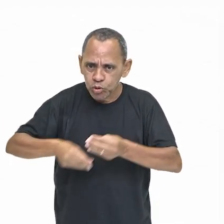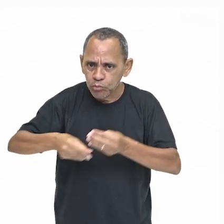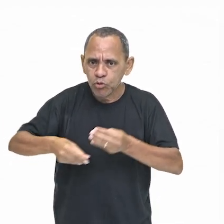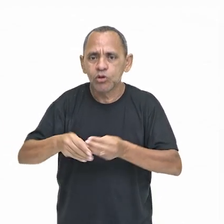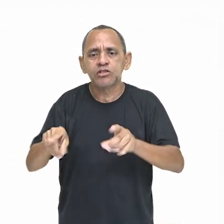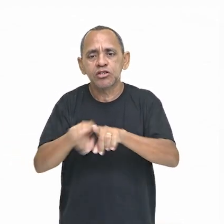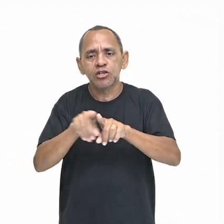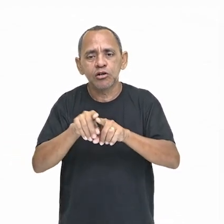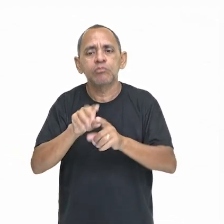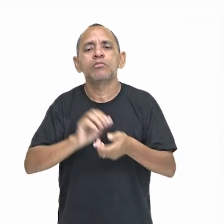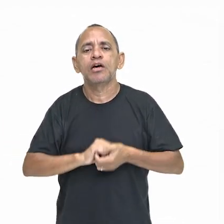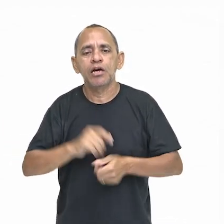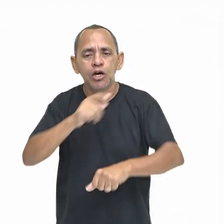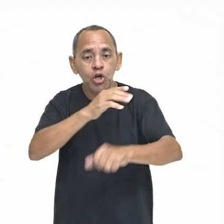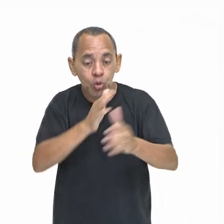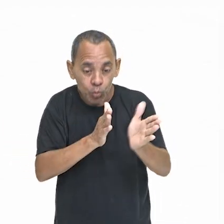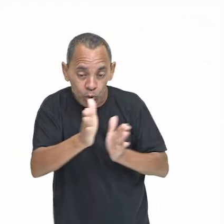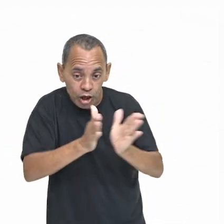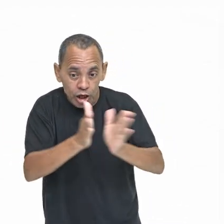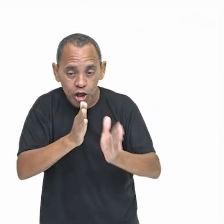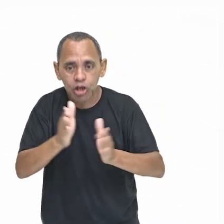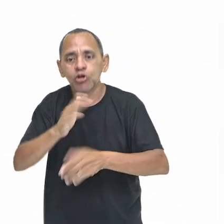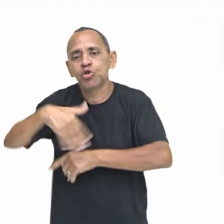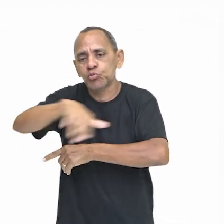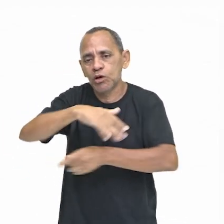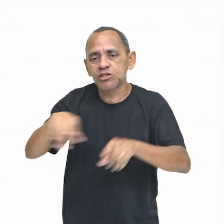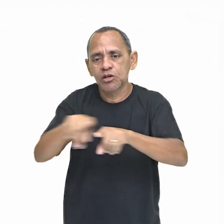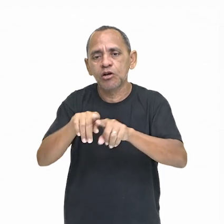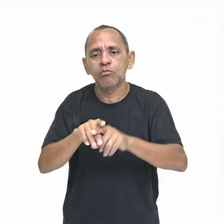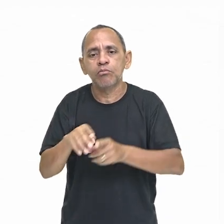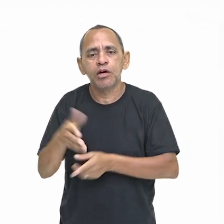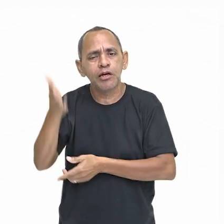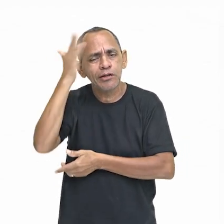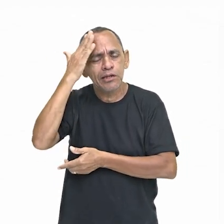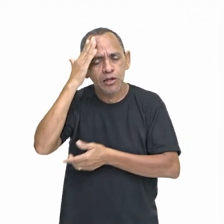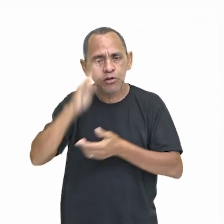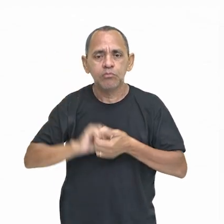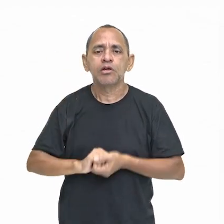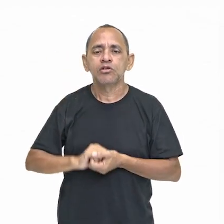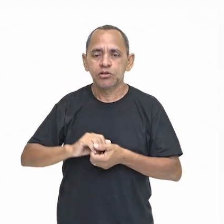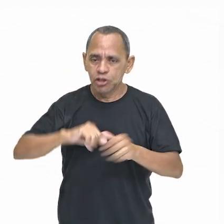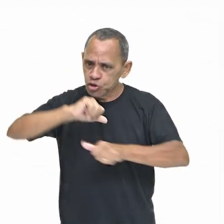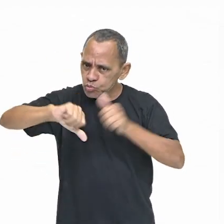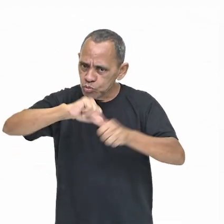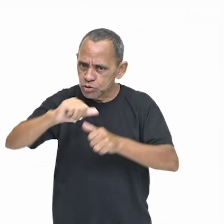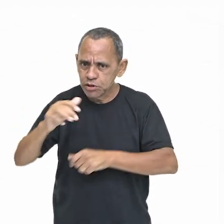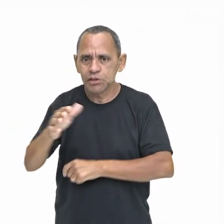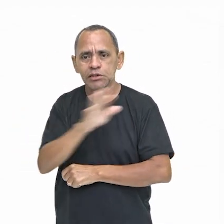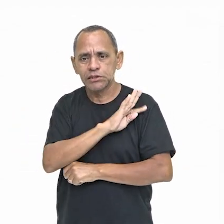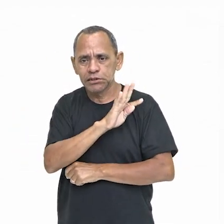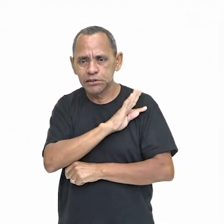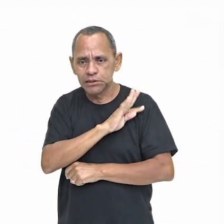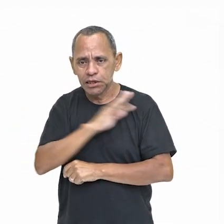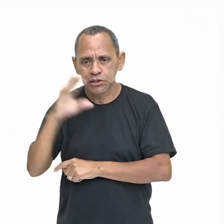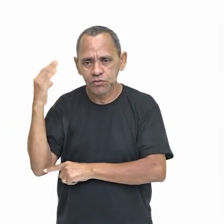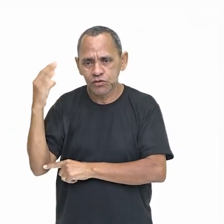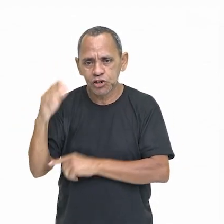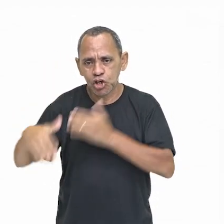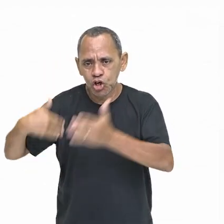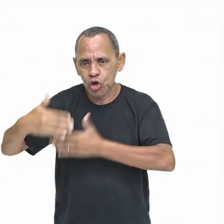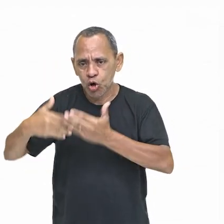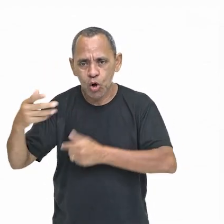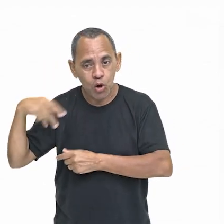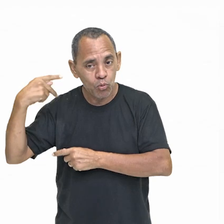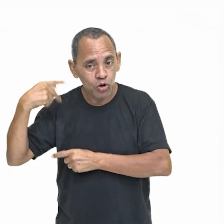tempo e no espaço, compreensão das transformações técnicas e científicas, bem como dos processos